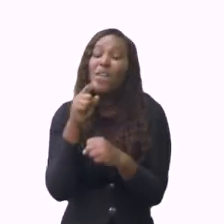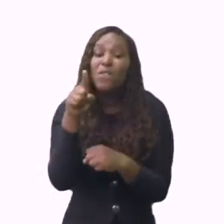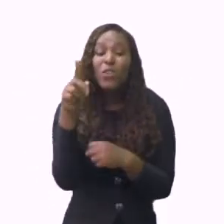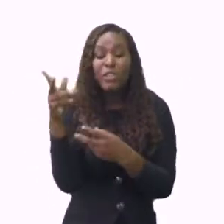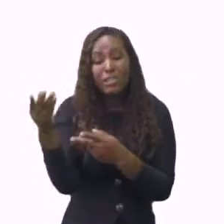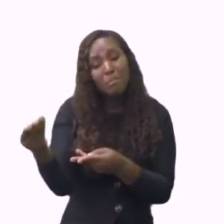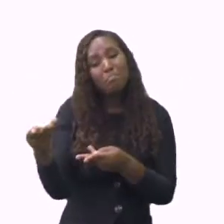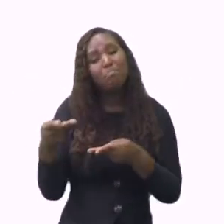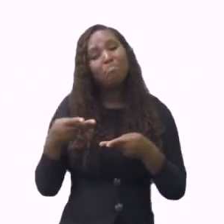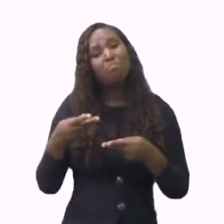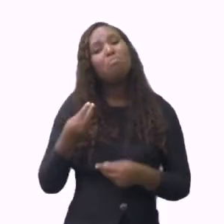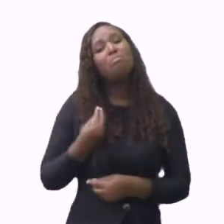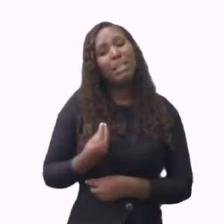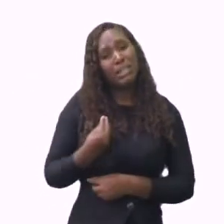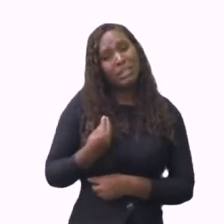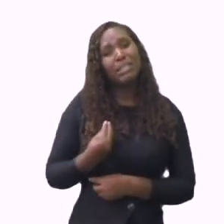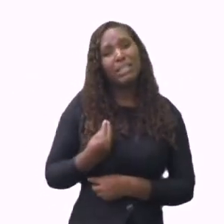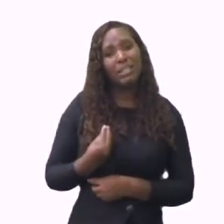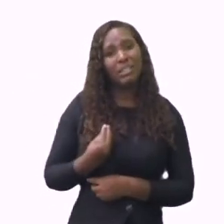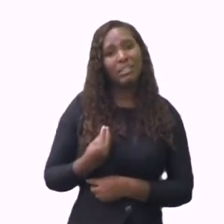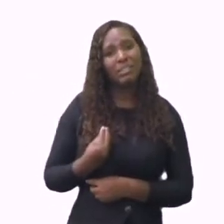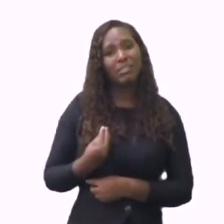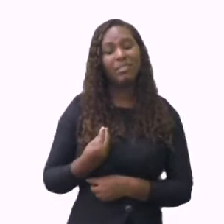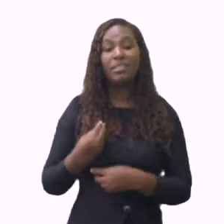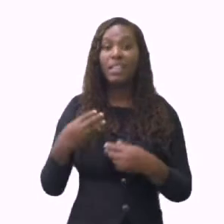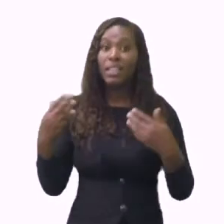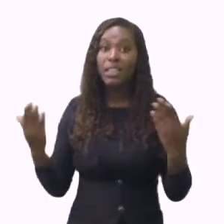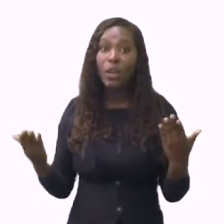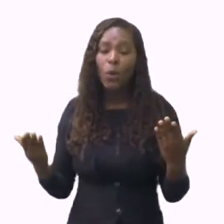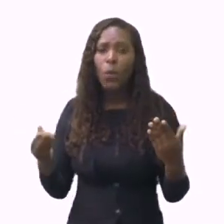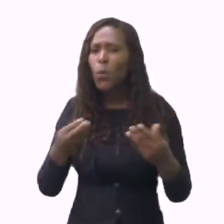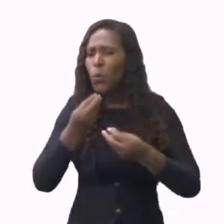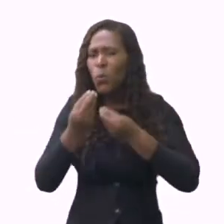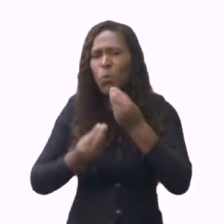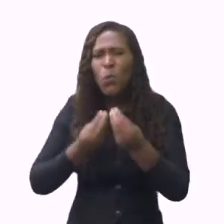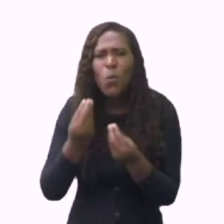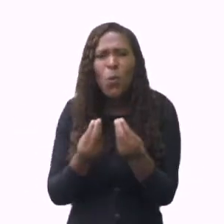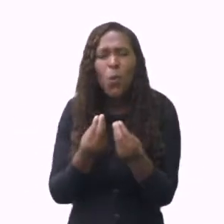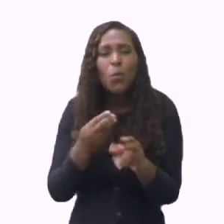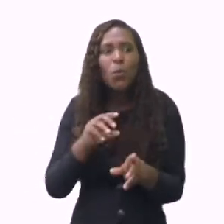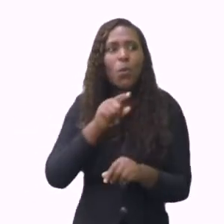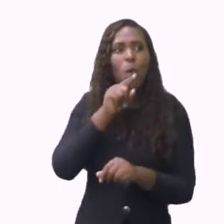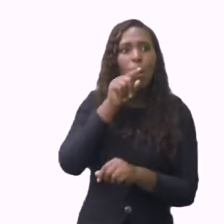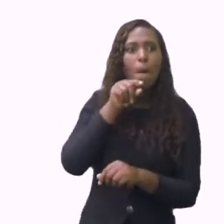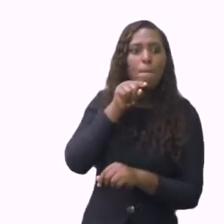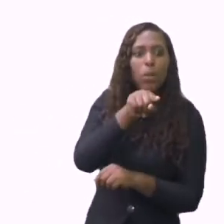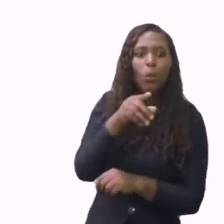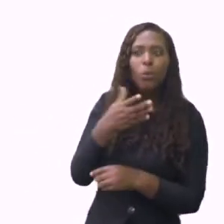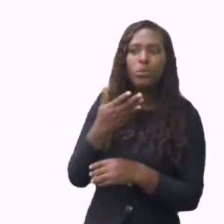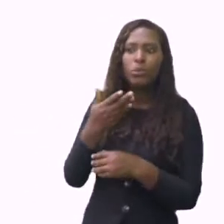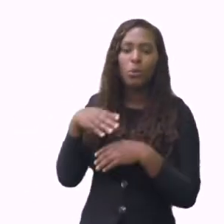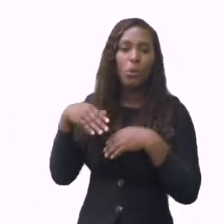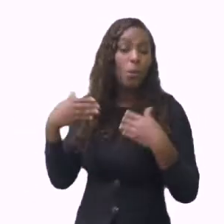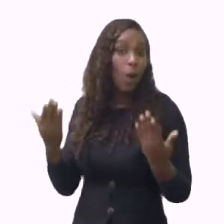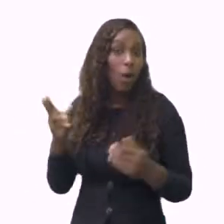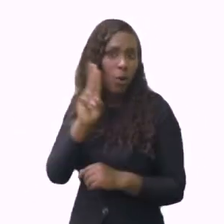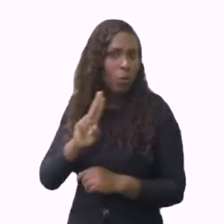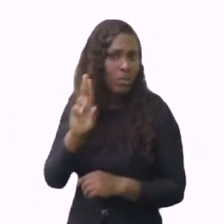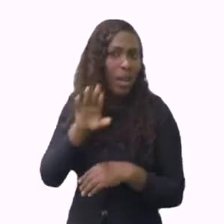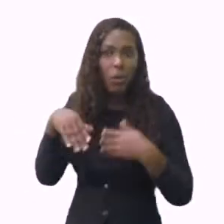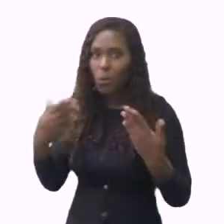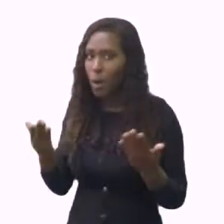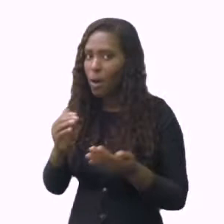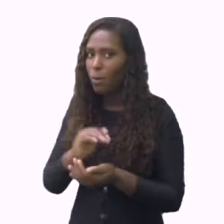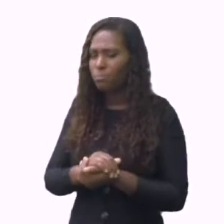de falar. Como que eu vou pontuar essa frase? Outra vez, eu vou falar assim: que horas